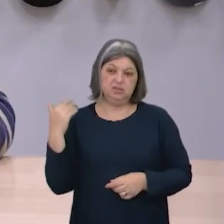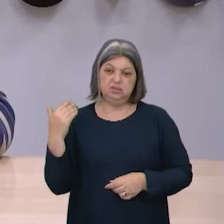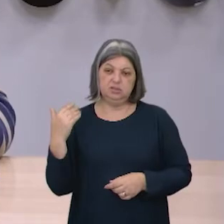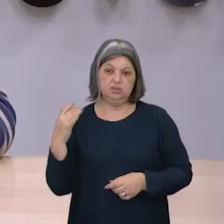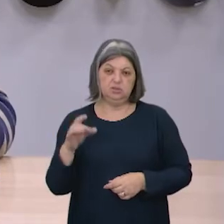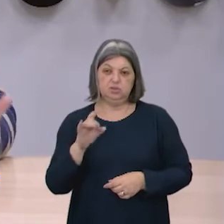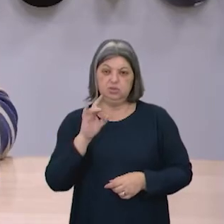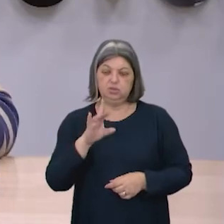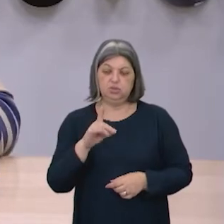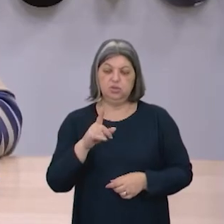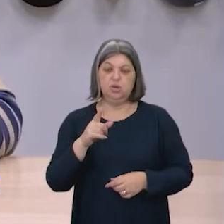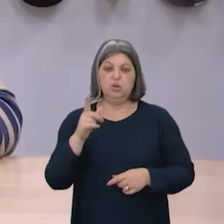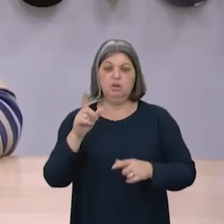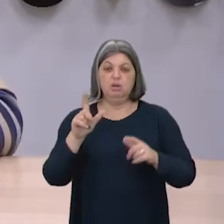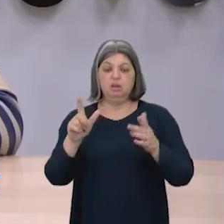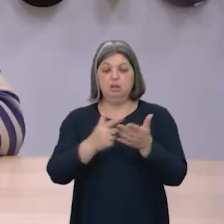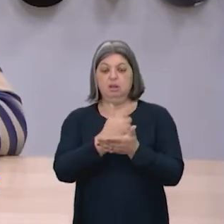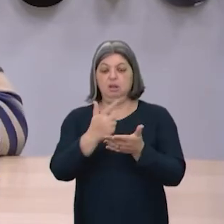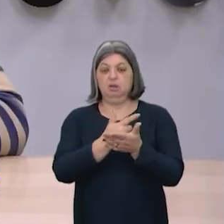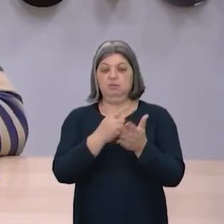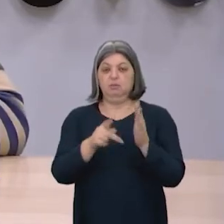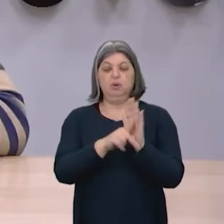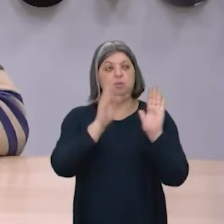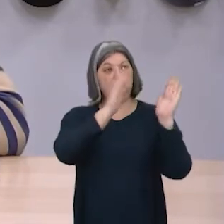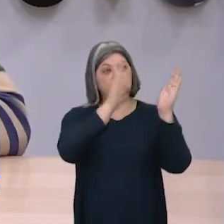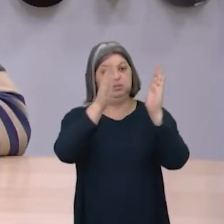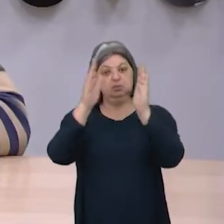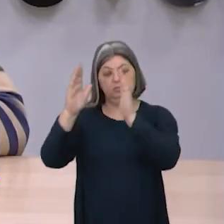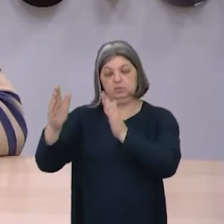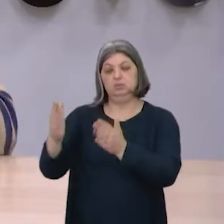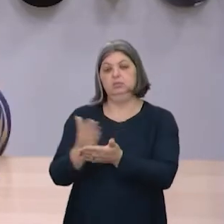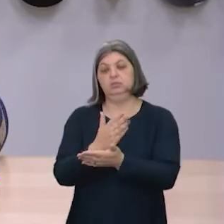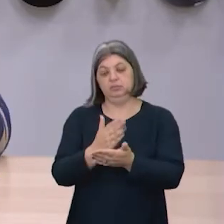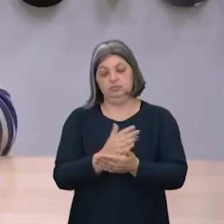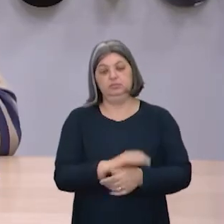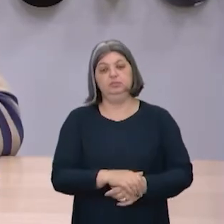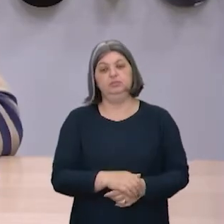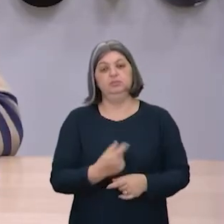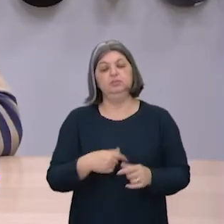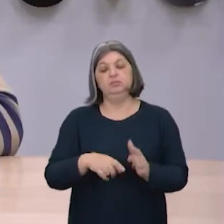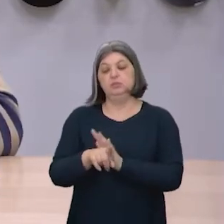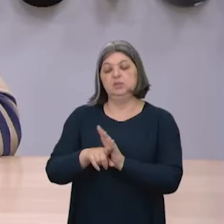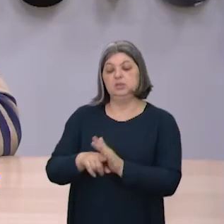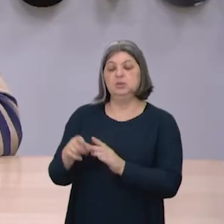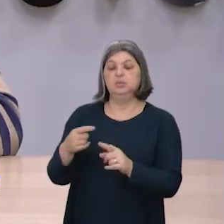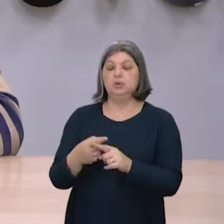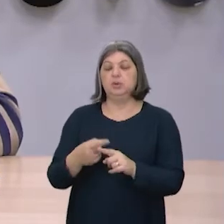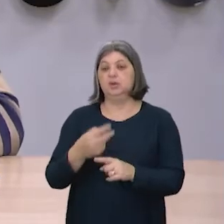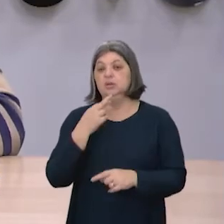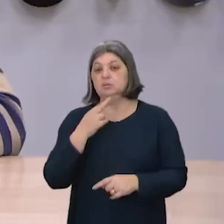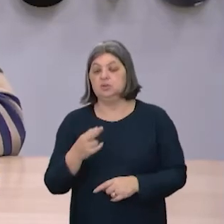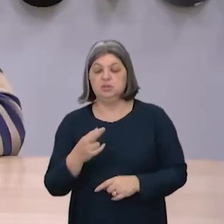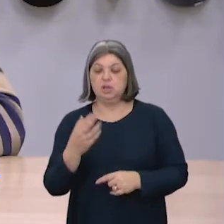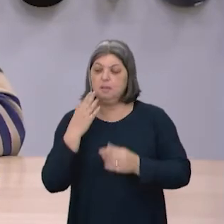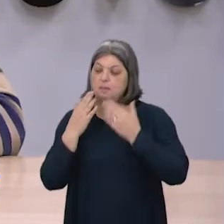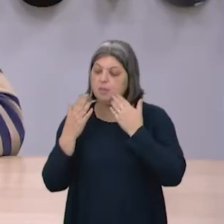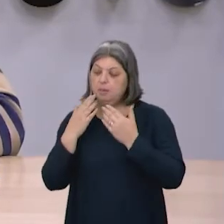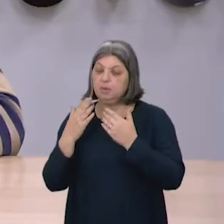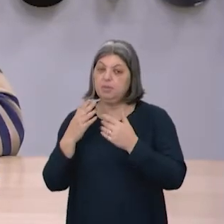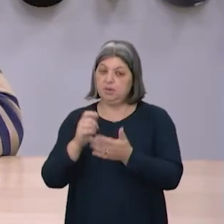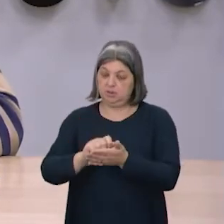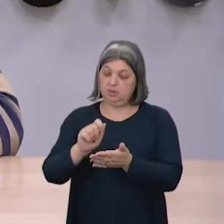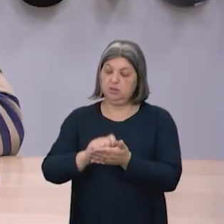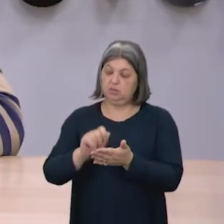livros e bibliotecas, né? Então, vou lá, pesquiso, né? Porque deu aquele resultado, converso com colegas e